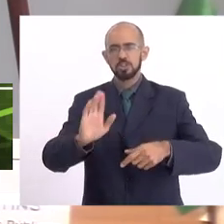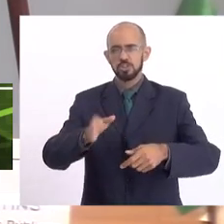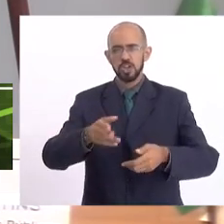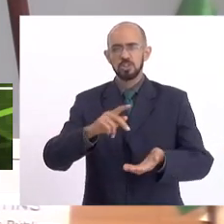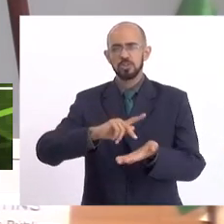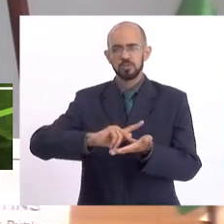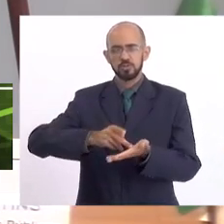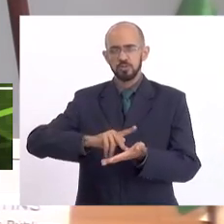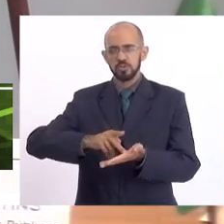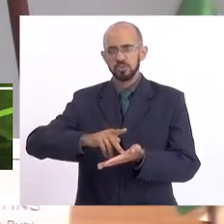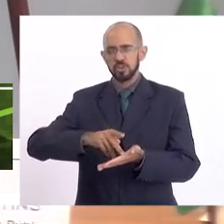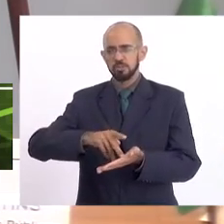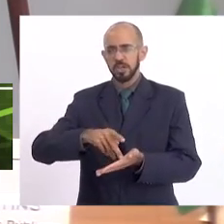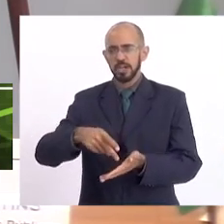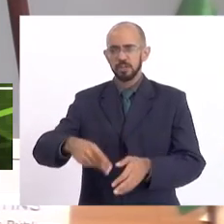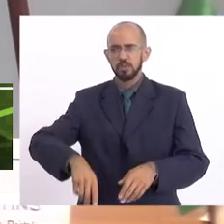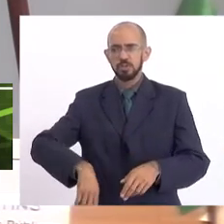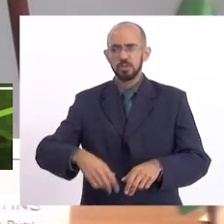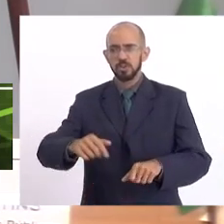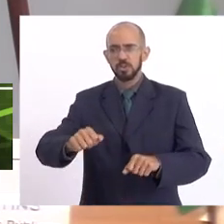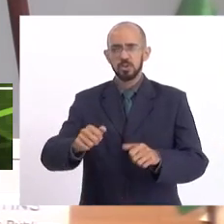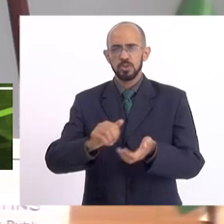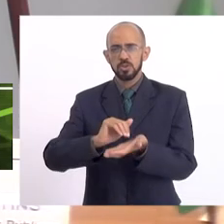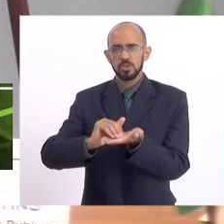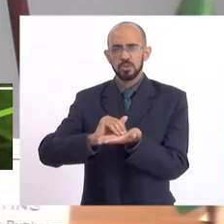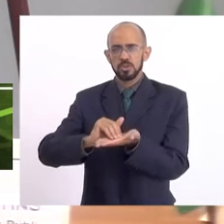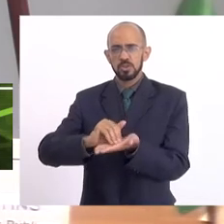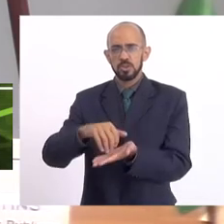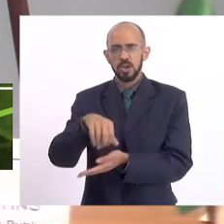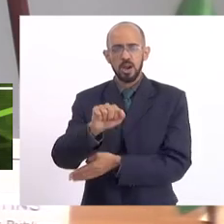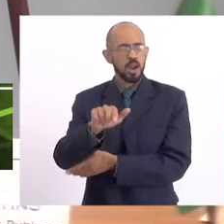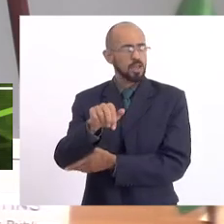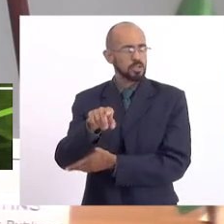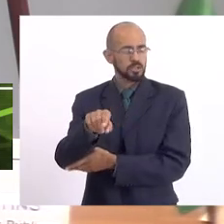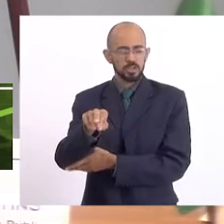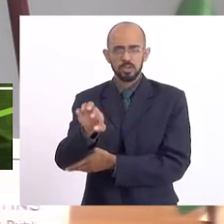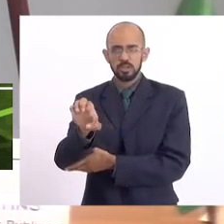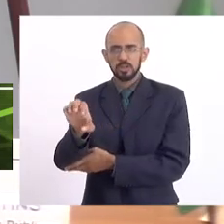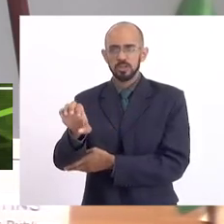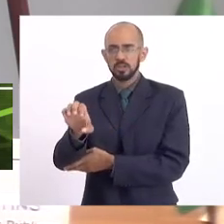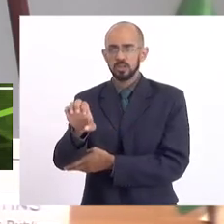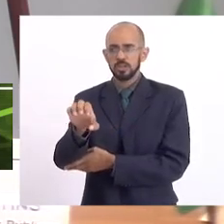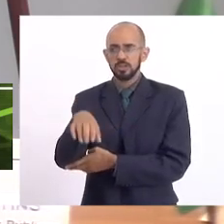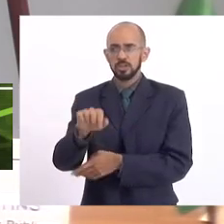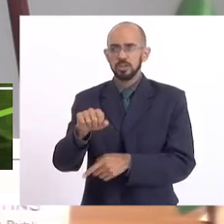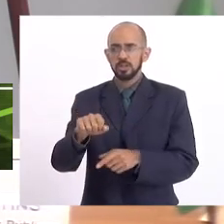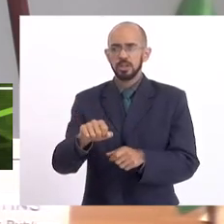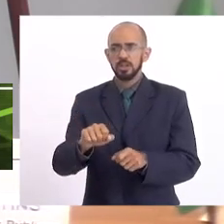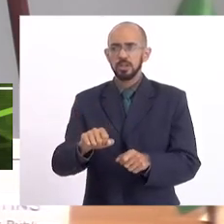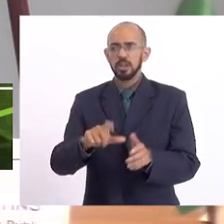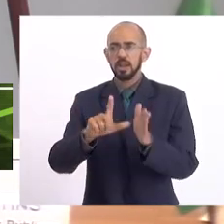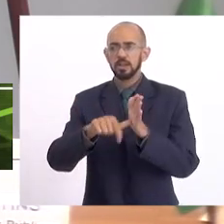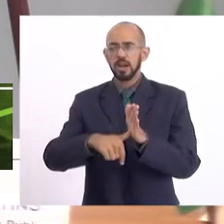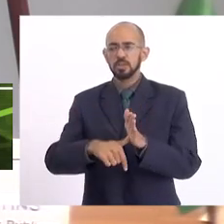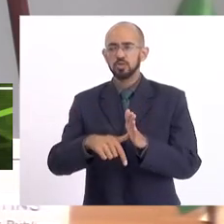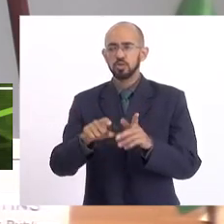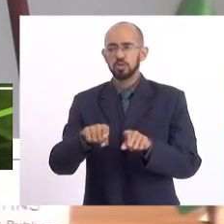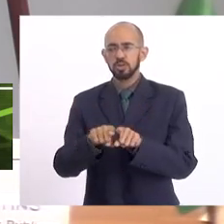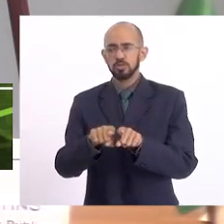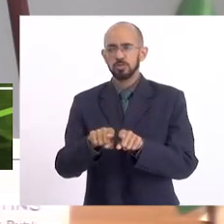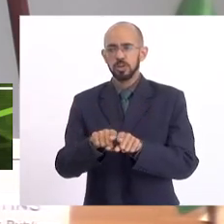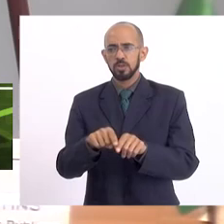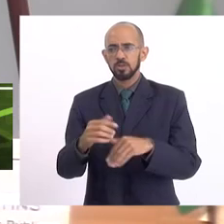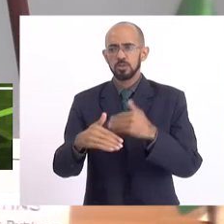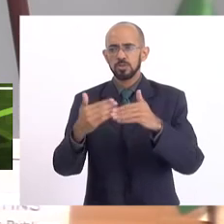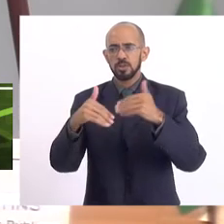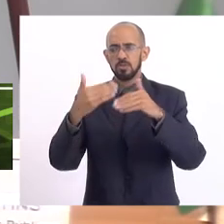sindicato, junto ao secretário Alexandre Vale. E até o que atrasou muito os nossos avanços não foi